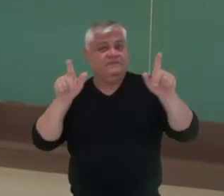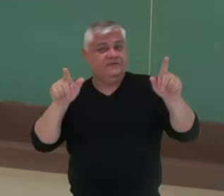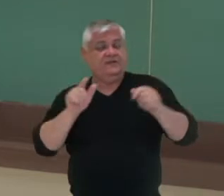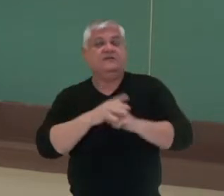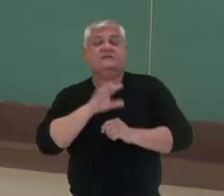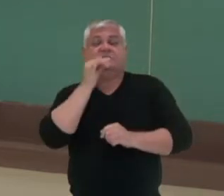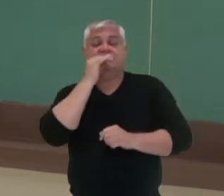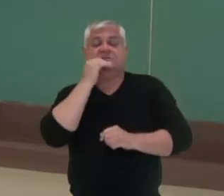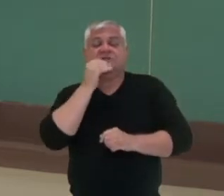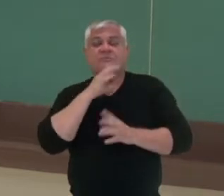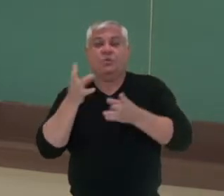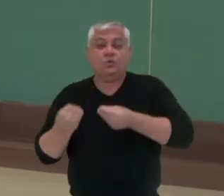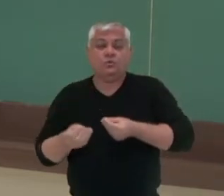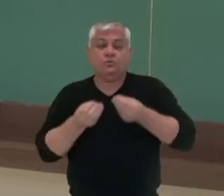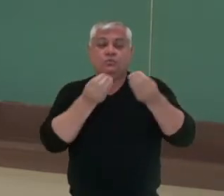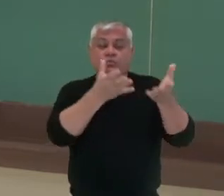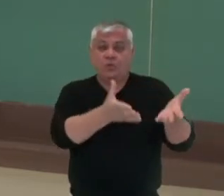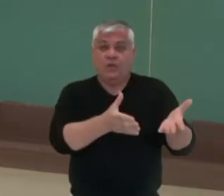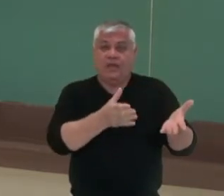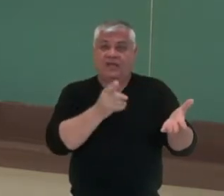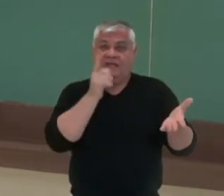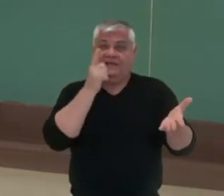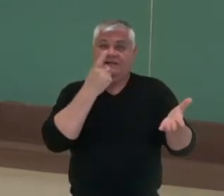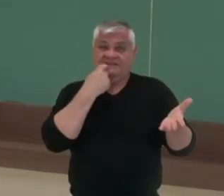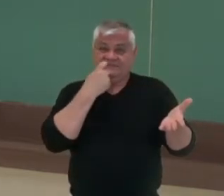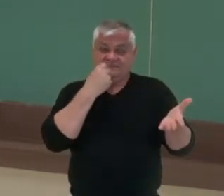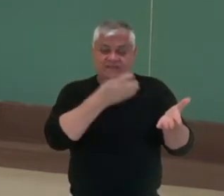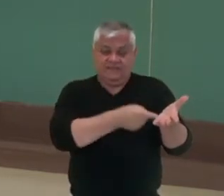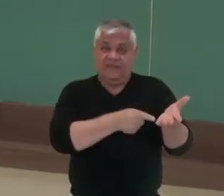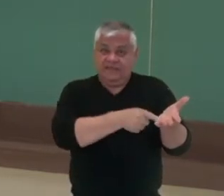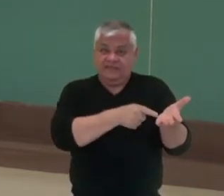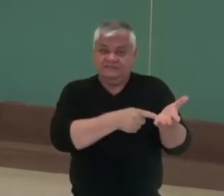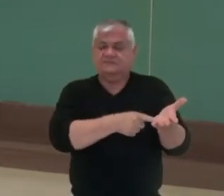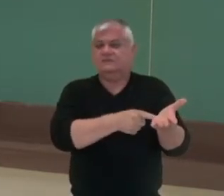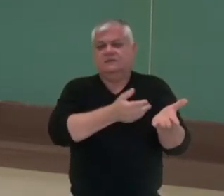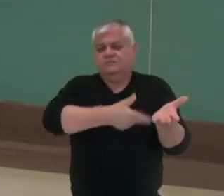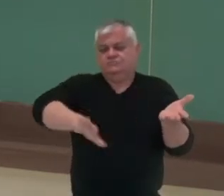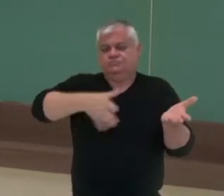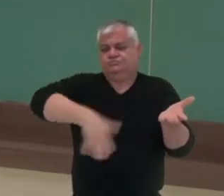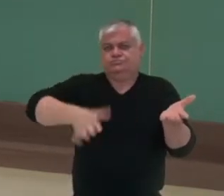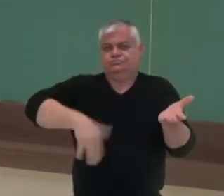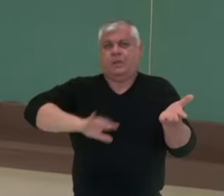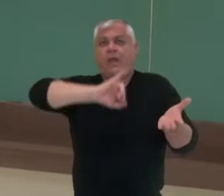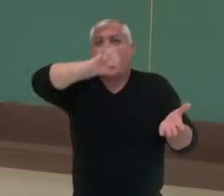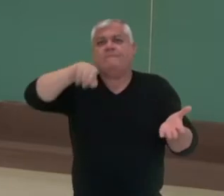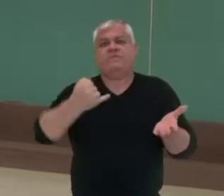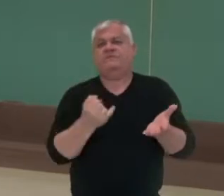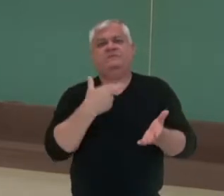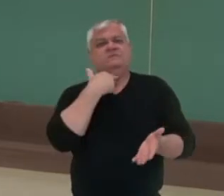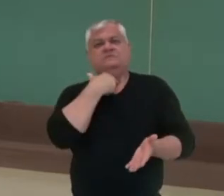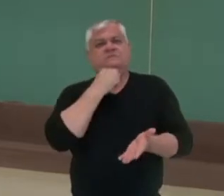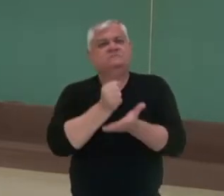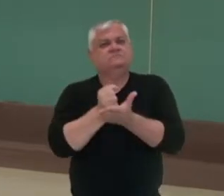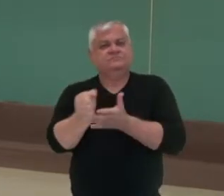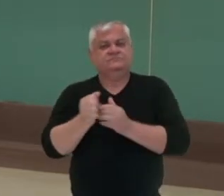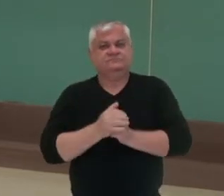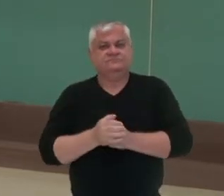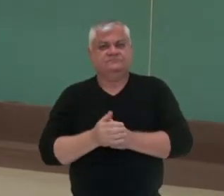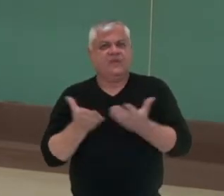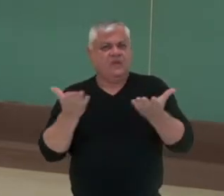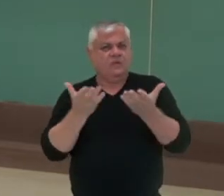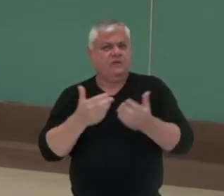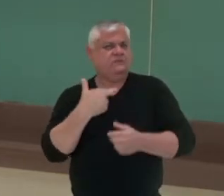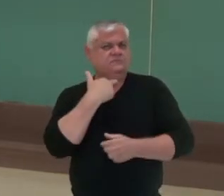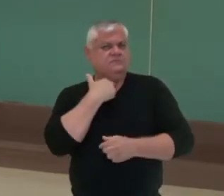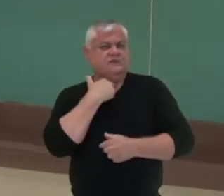vai doar sangue, ele é utilizado. E na sangria, ele é descartado. Hoje em dia, ele é usado ainda na medicina.